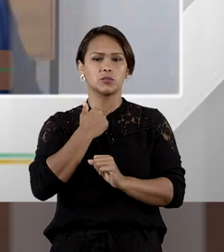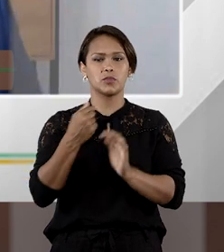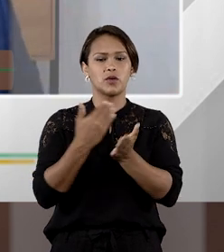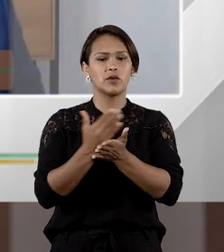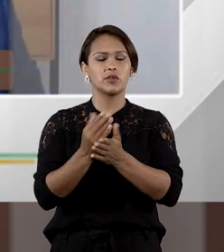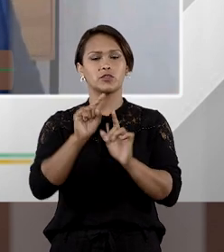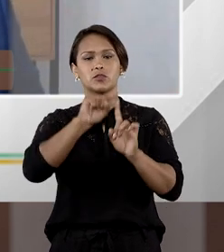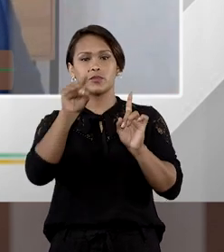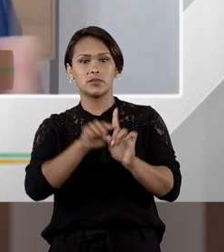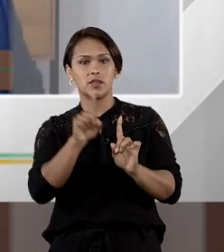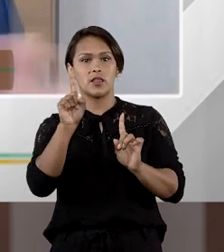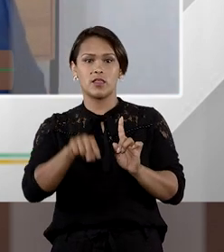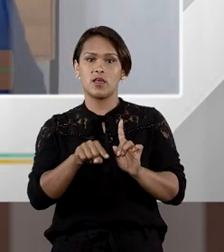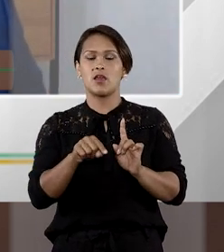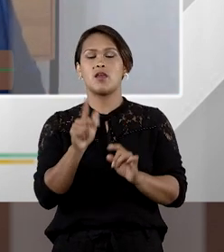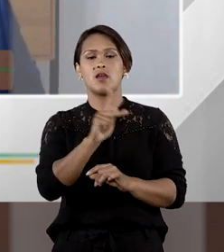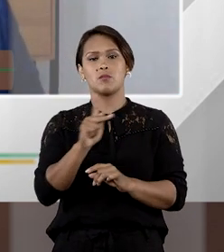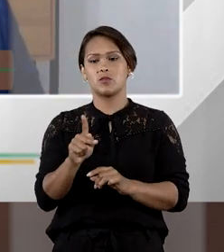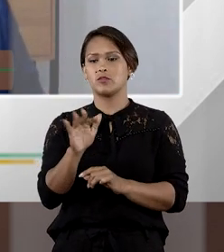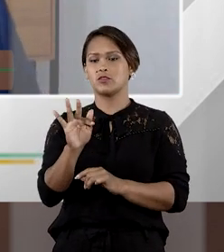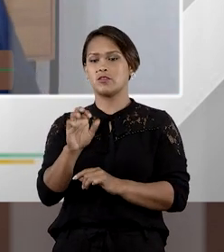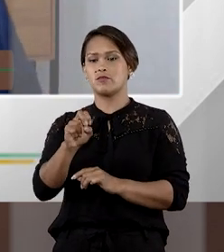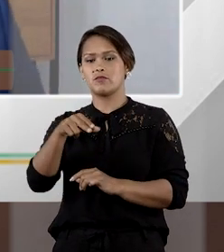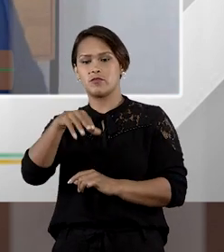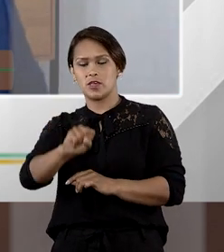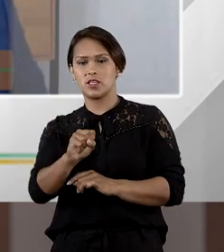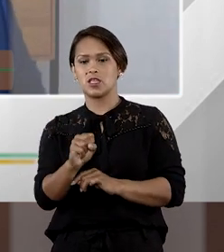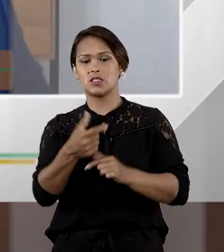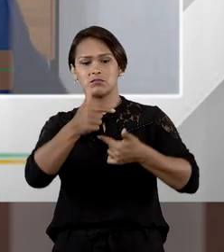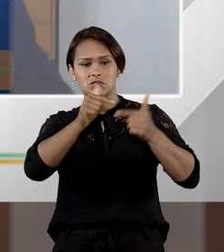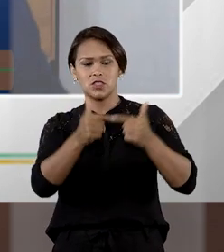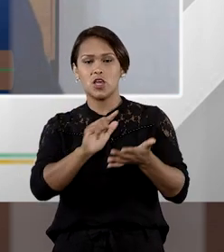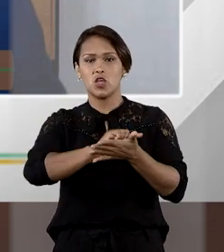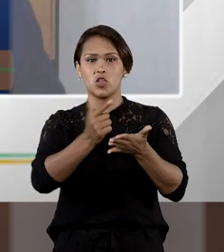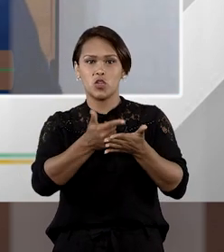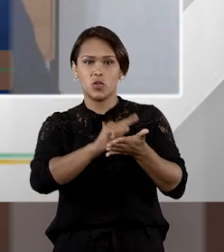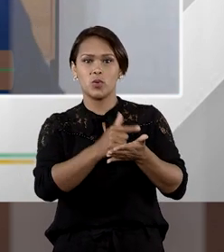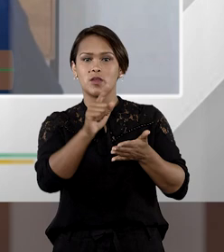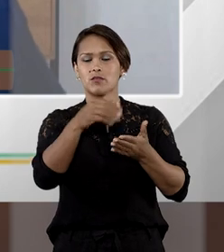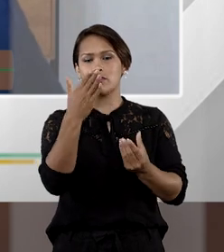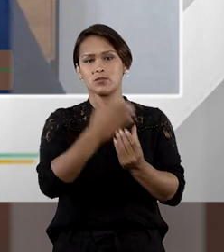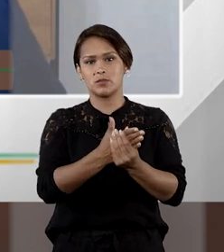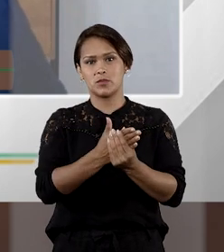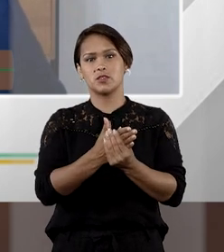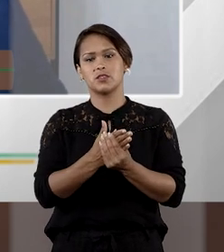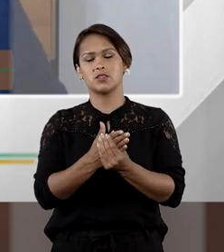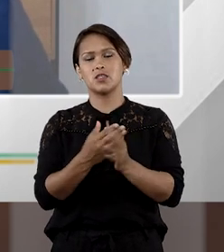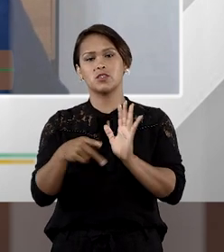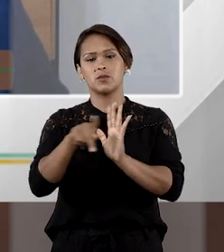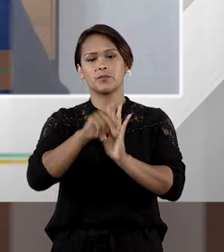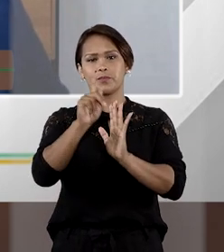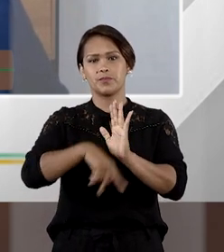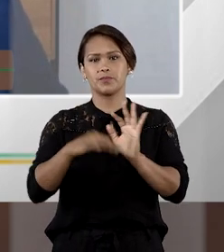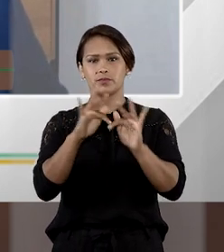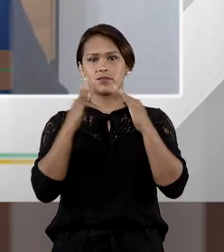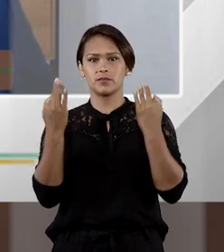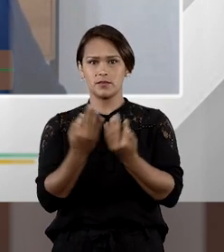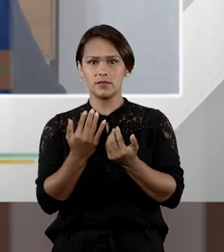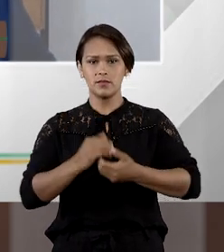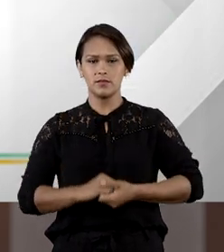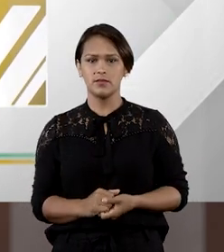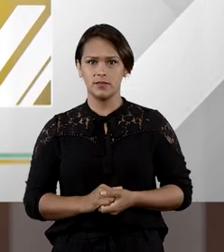indícios de paternidade. A professora Fernanda, inclusive, trata desse assunto no livro dela sobre processo civil aplicado ao direito de família.